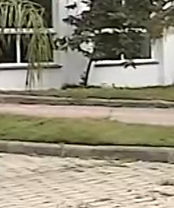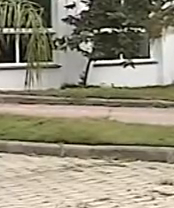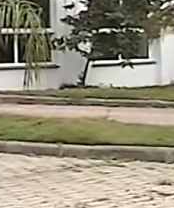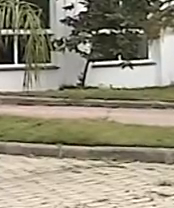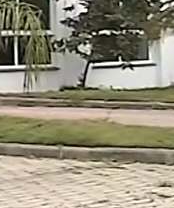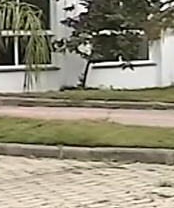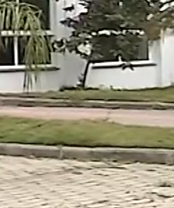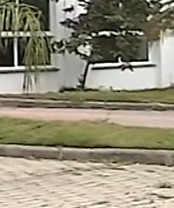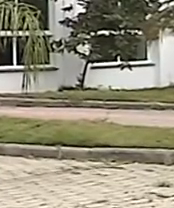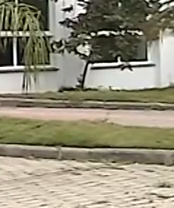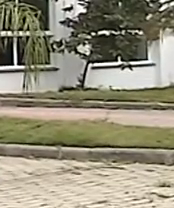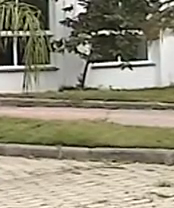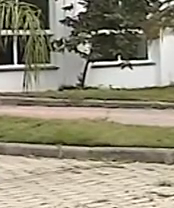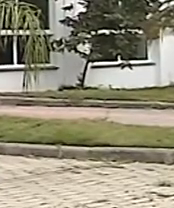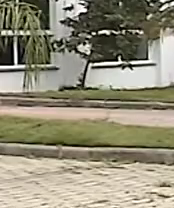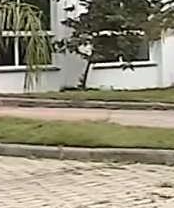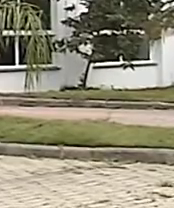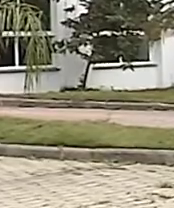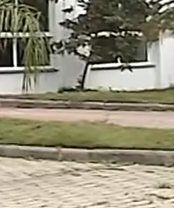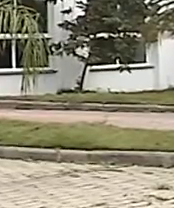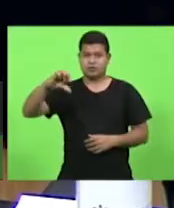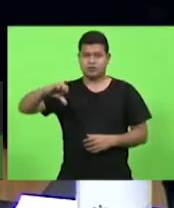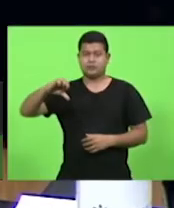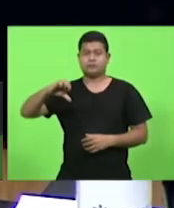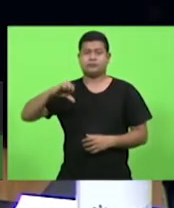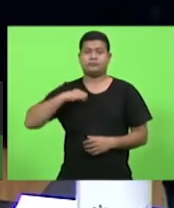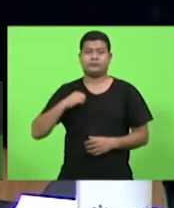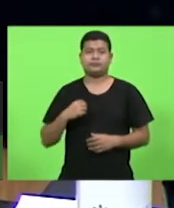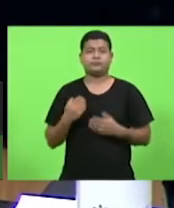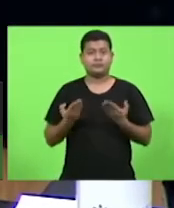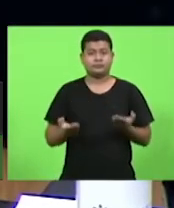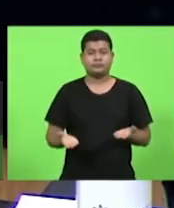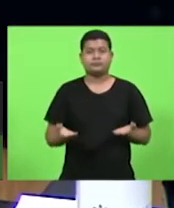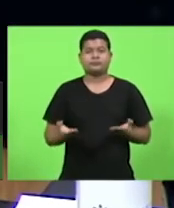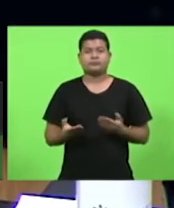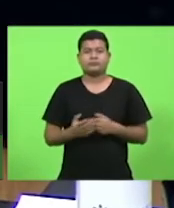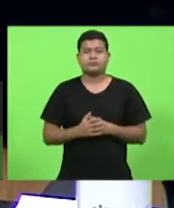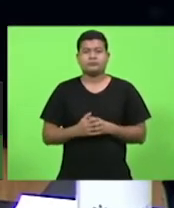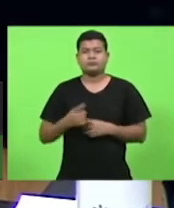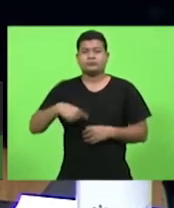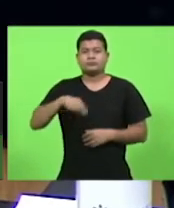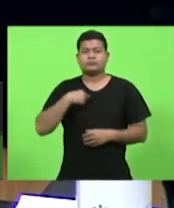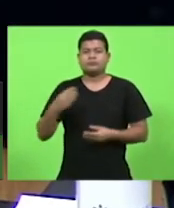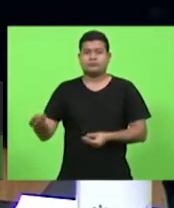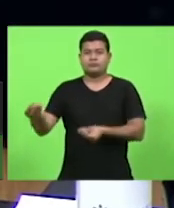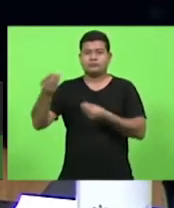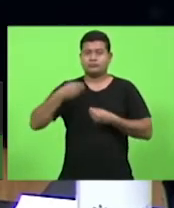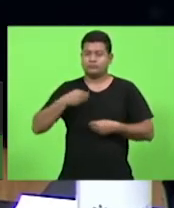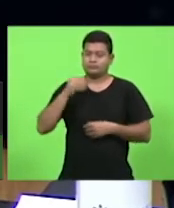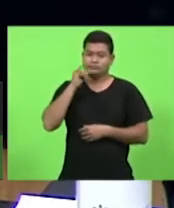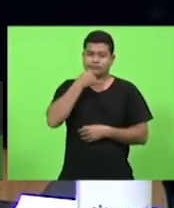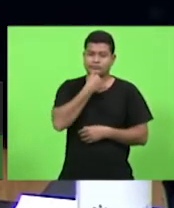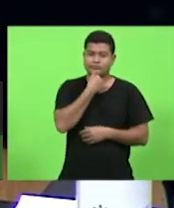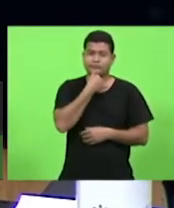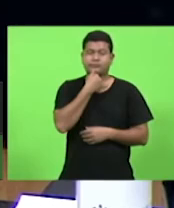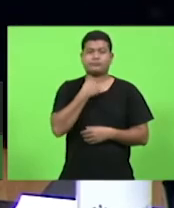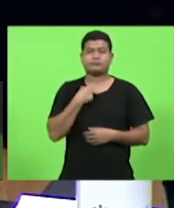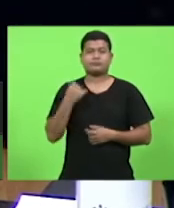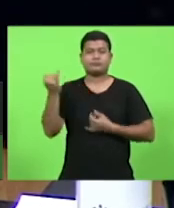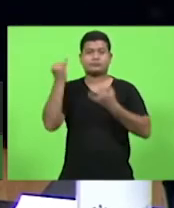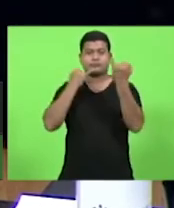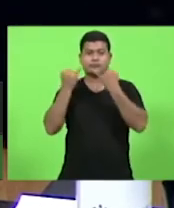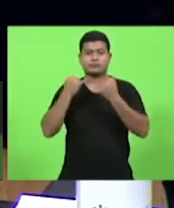a verba anual reduzida de forma drástica nós recebemos com muita tristeza a notícia